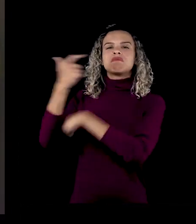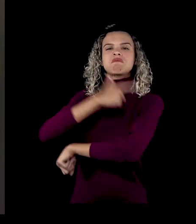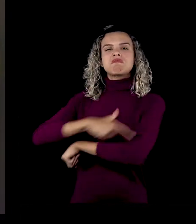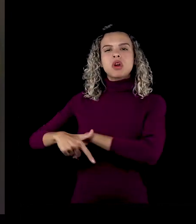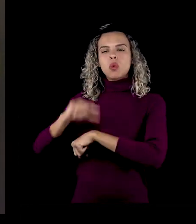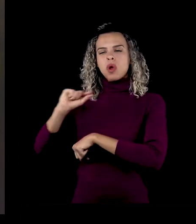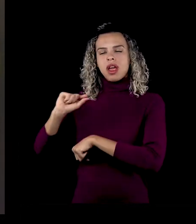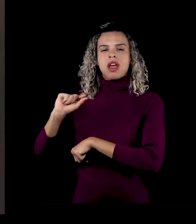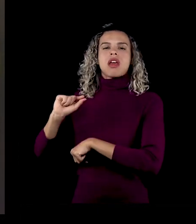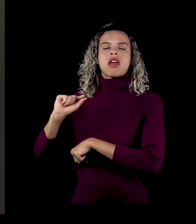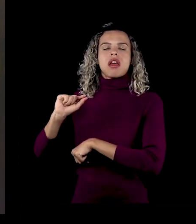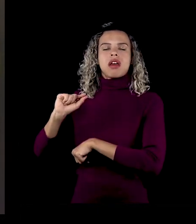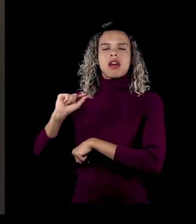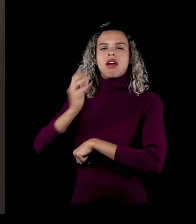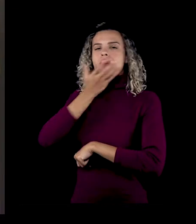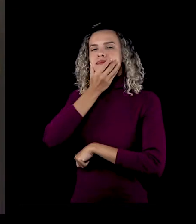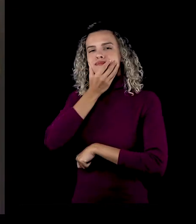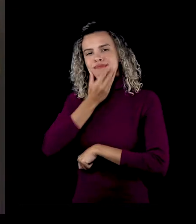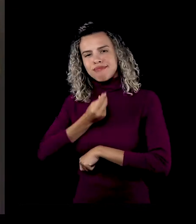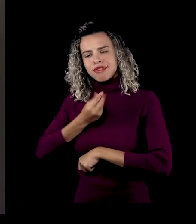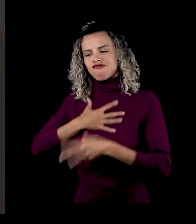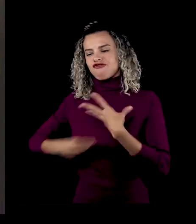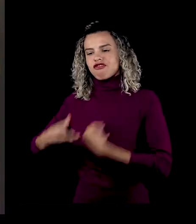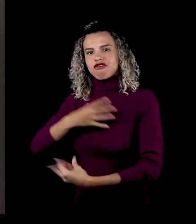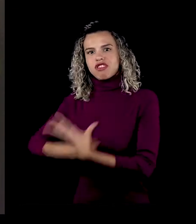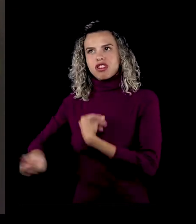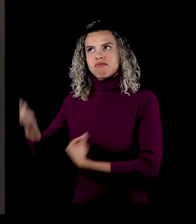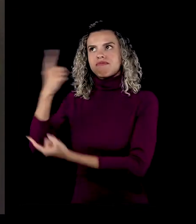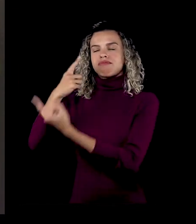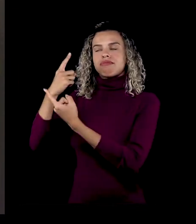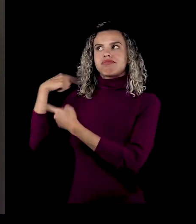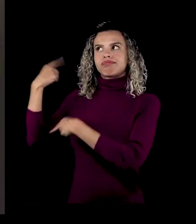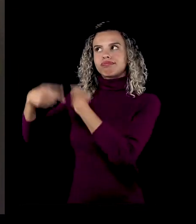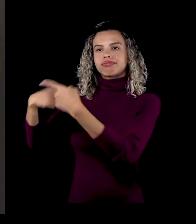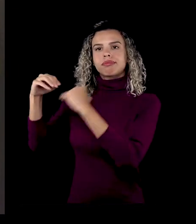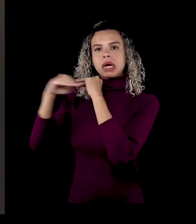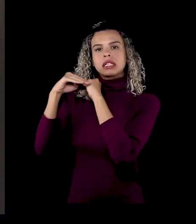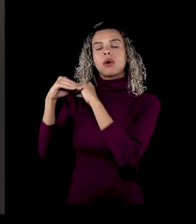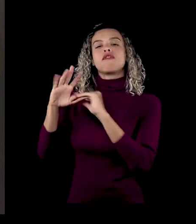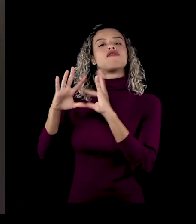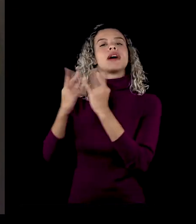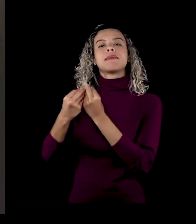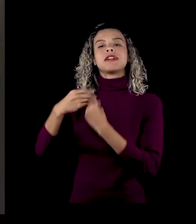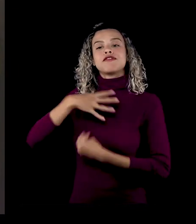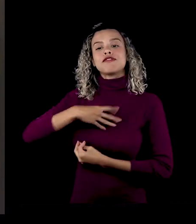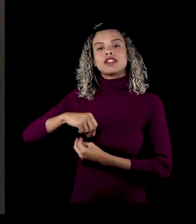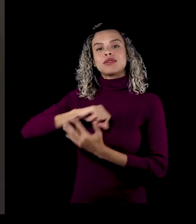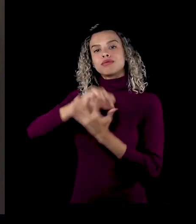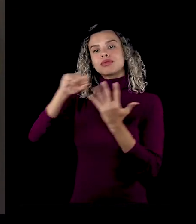para procriar. Eu sou de uma família de 9 filhos,